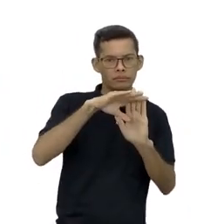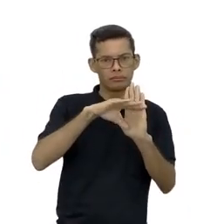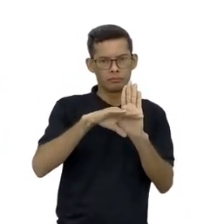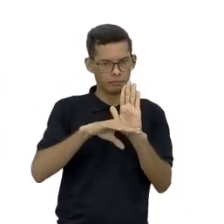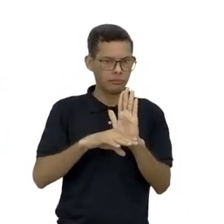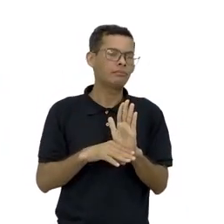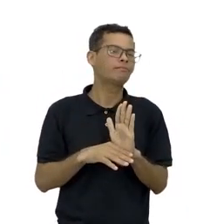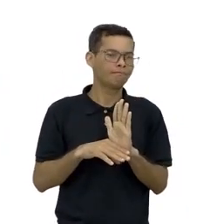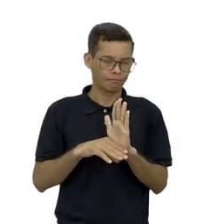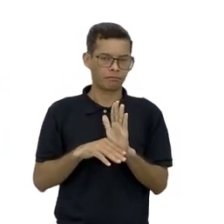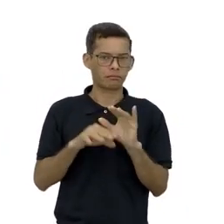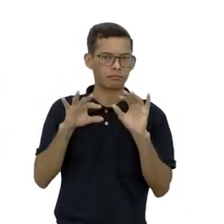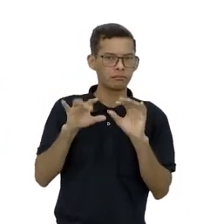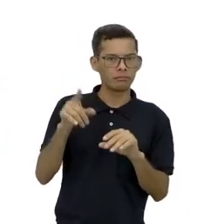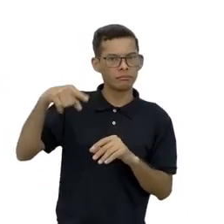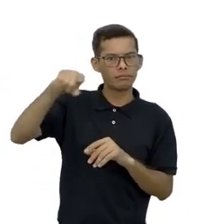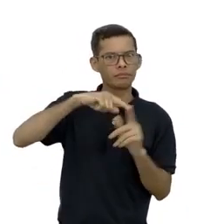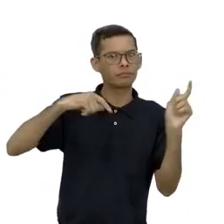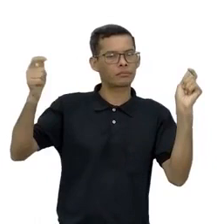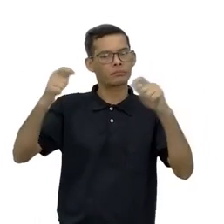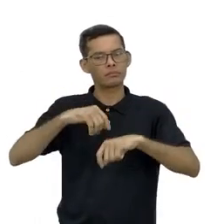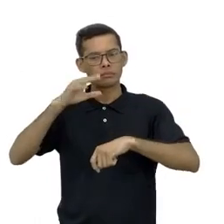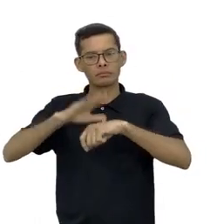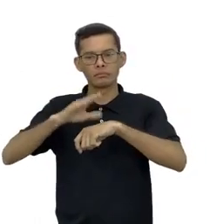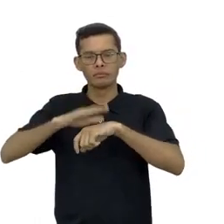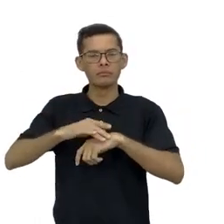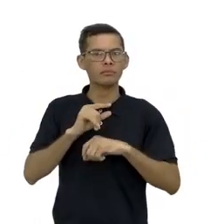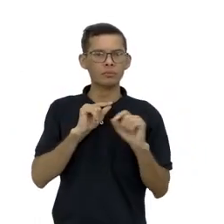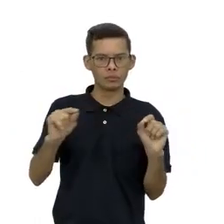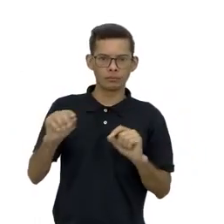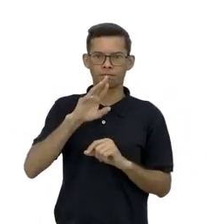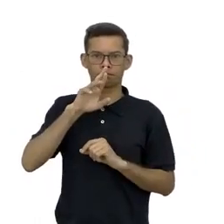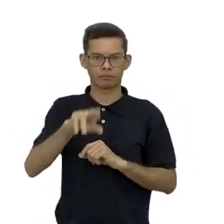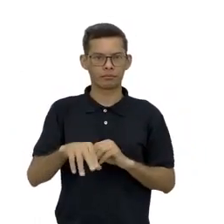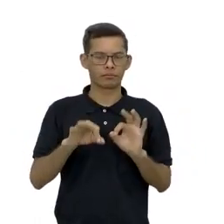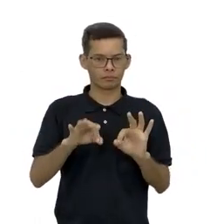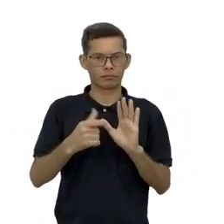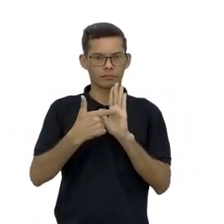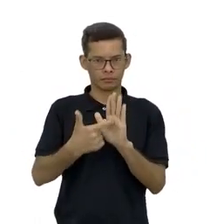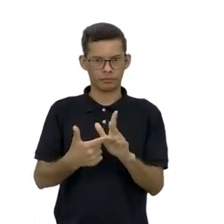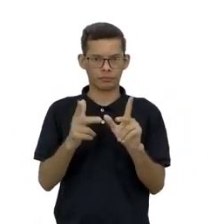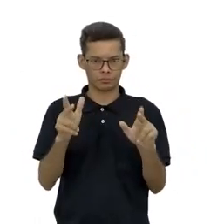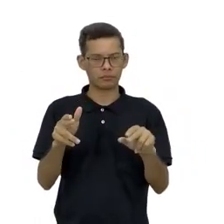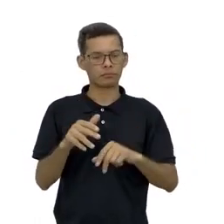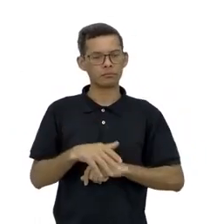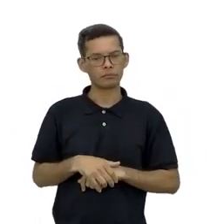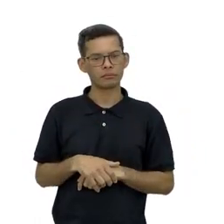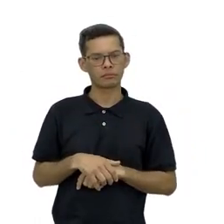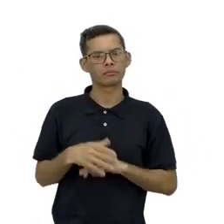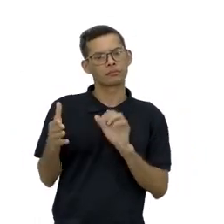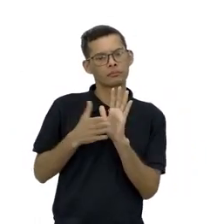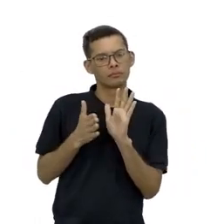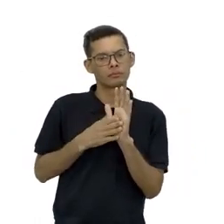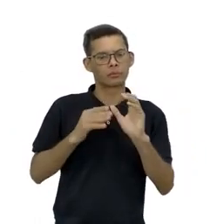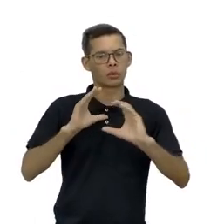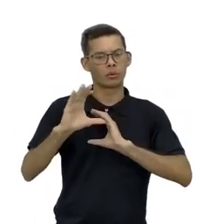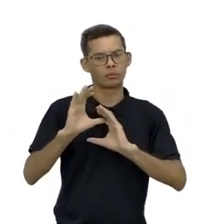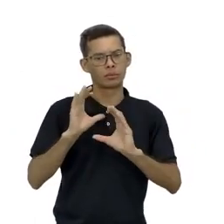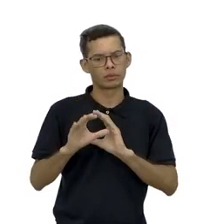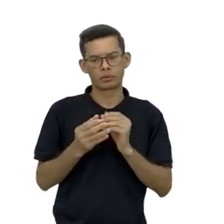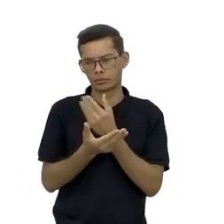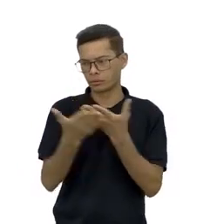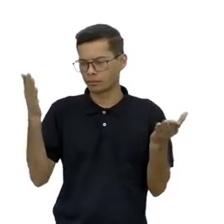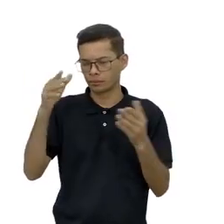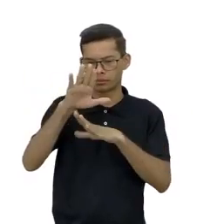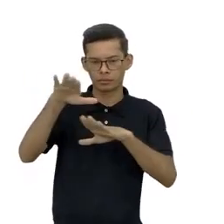Assim, poderão executar a dobradura apresentada. Como proposta comunicativa, né, os estudantes